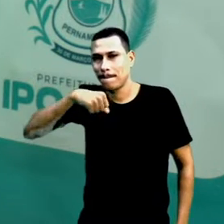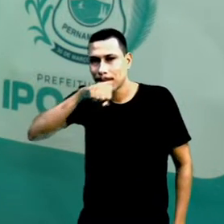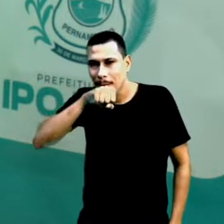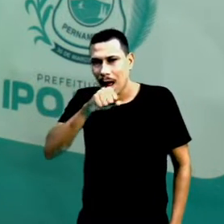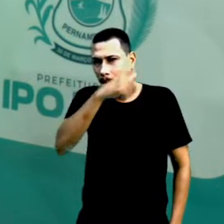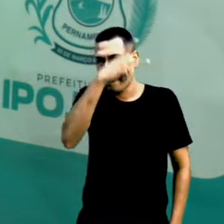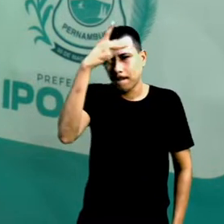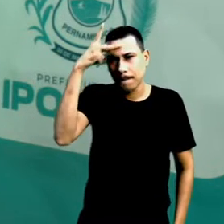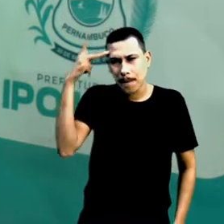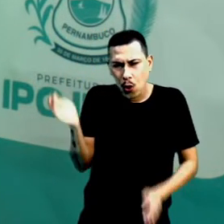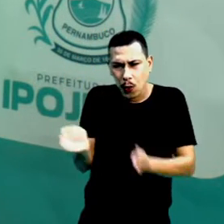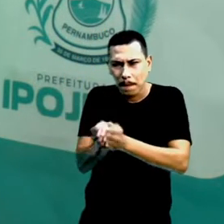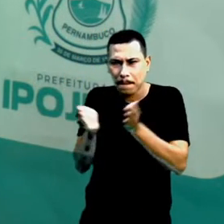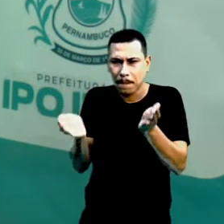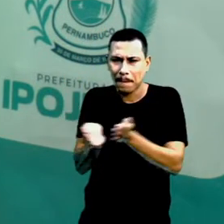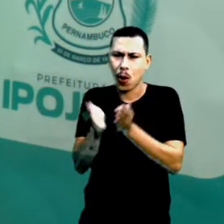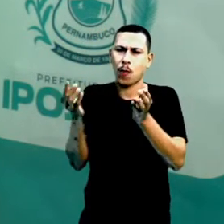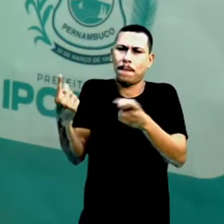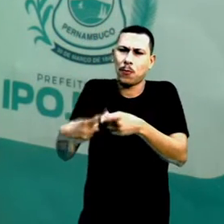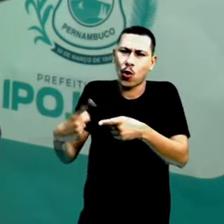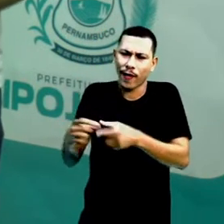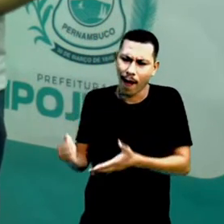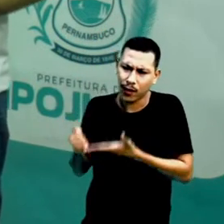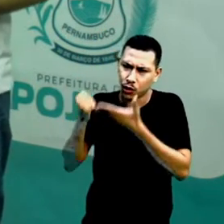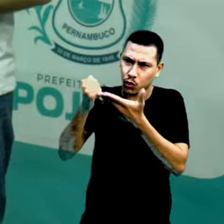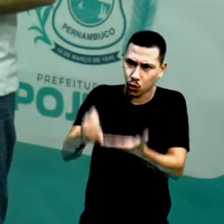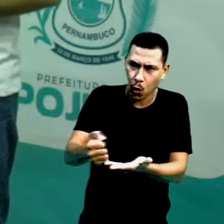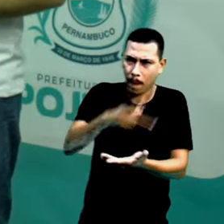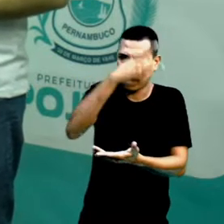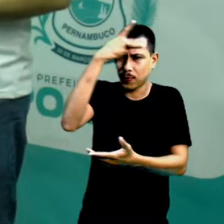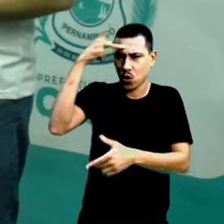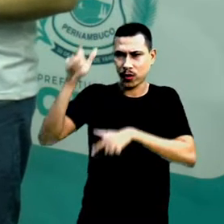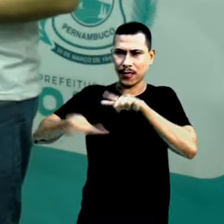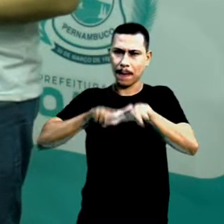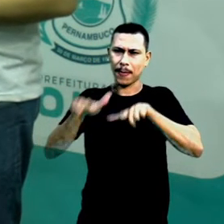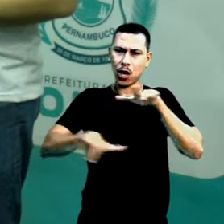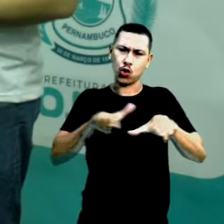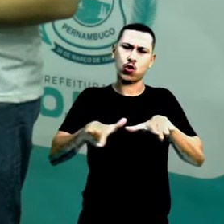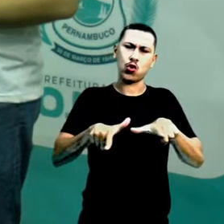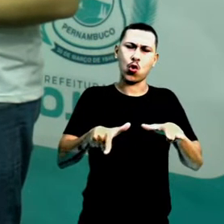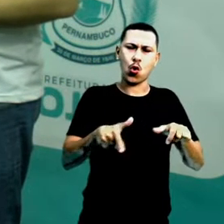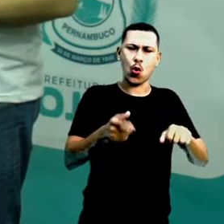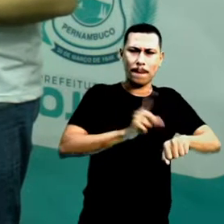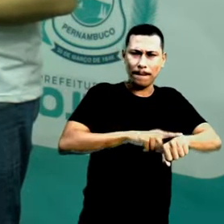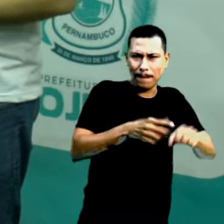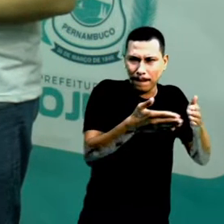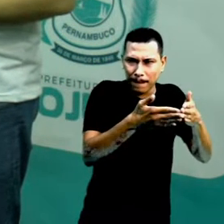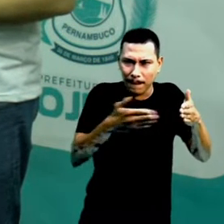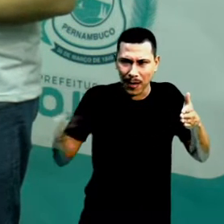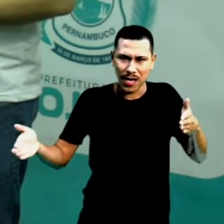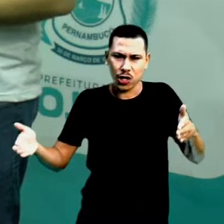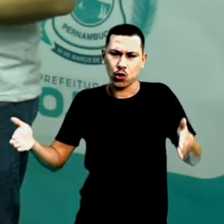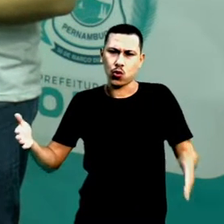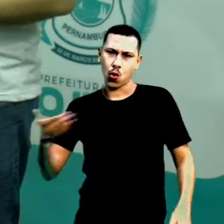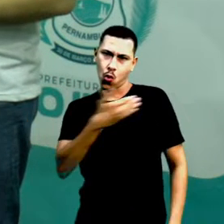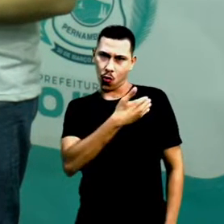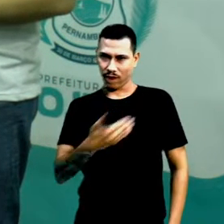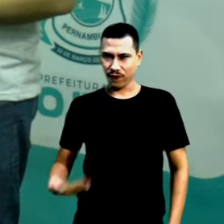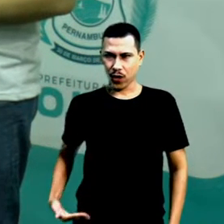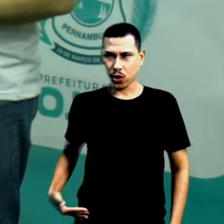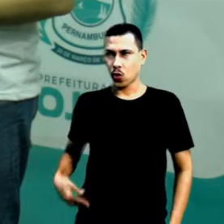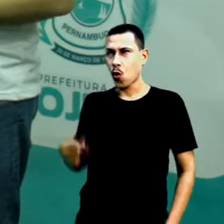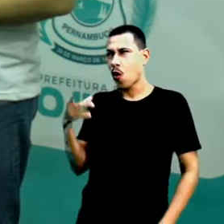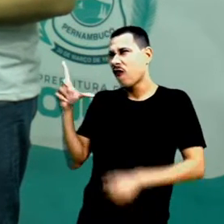pobres, justamente porque ele favoreceu os trabalhadores durante o seu governo. Essa aqui é uma foto justamente do